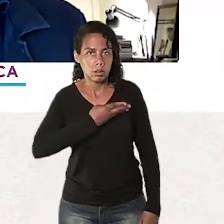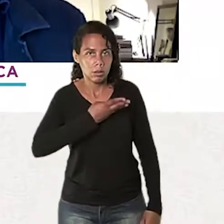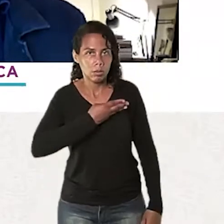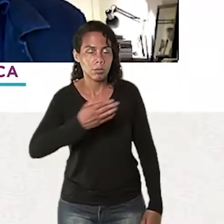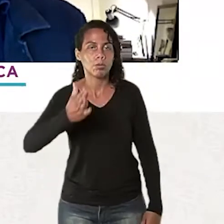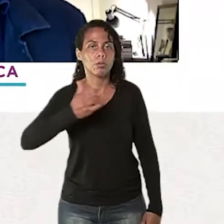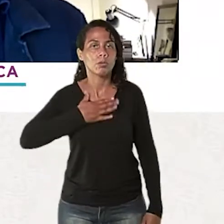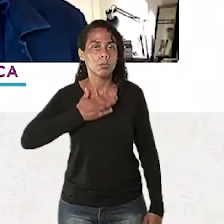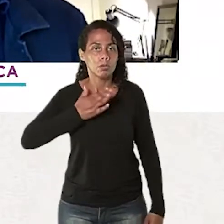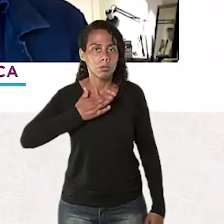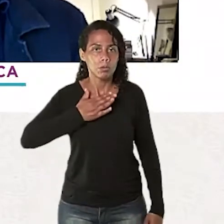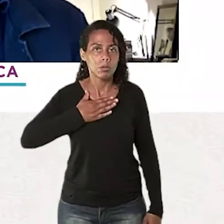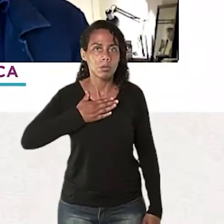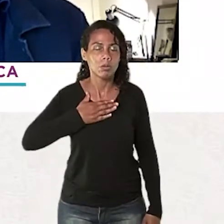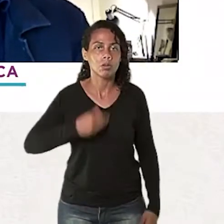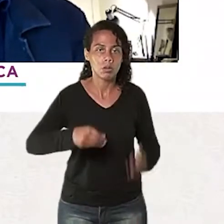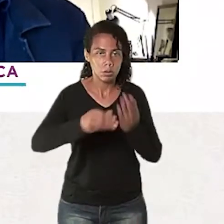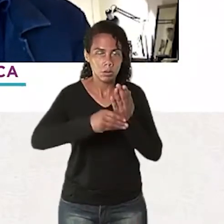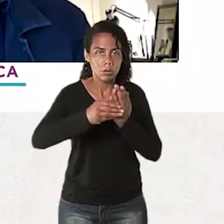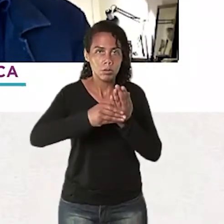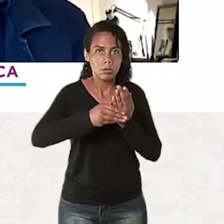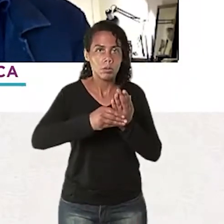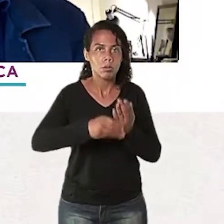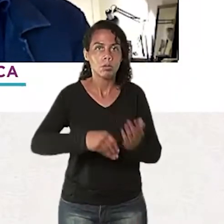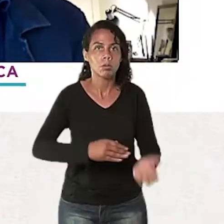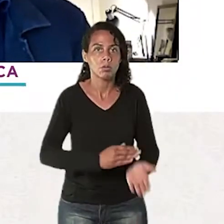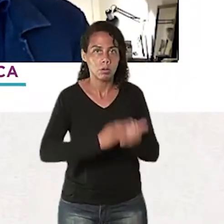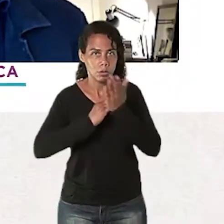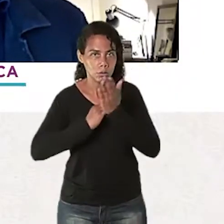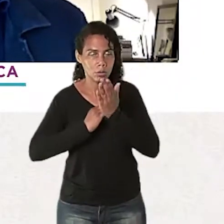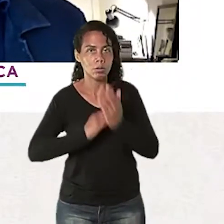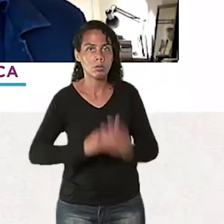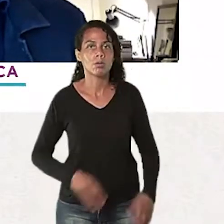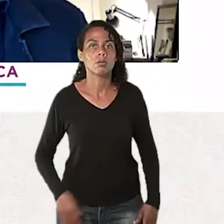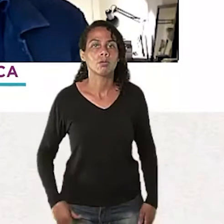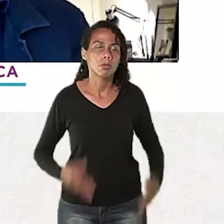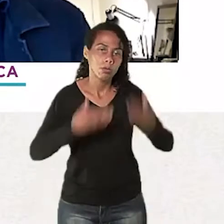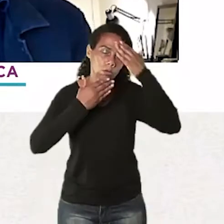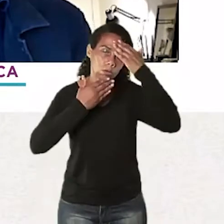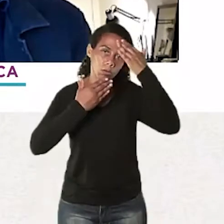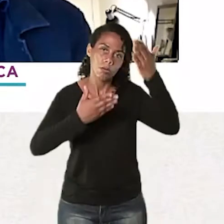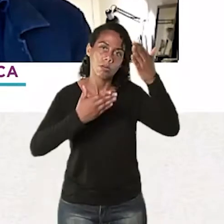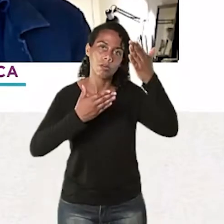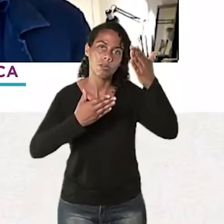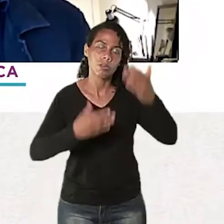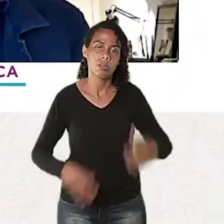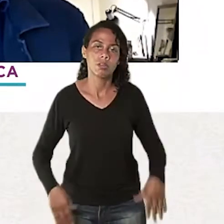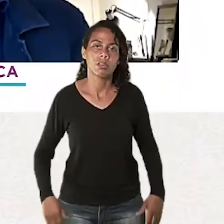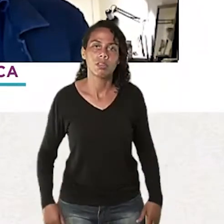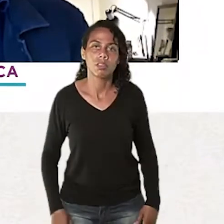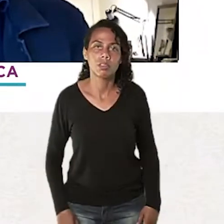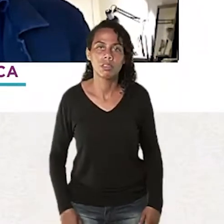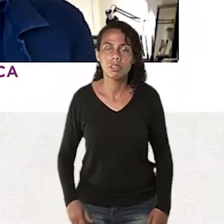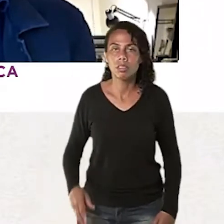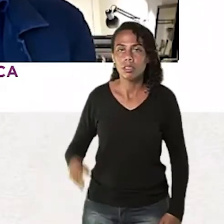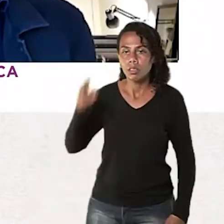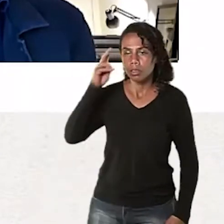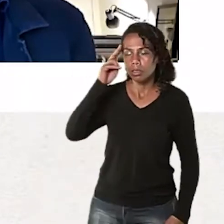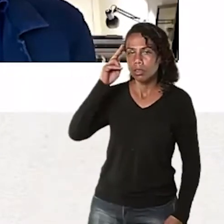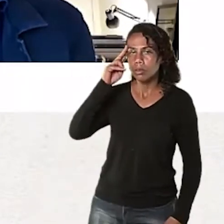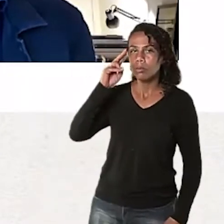está fazendo um excelente trabalho e parabéns. Levou o Cuenca para a Record e chutou a bunda do Olavo de Carvalho, né? Que